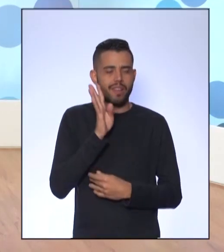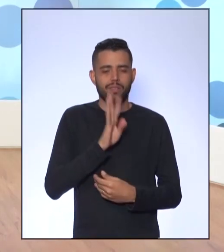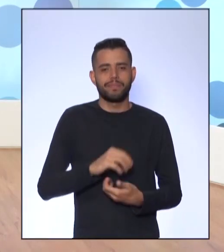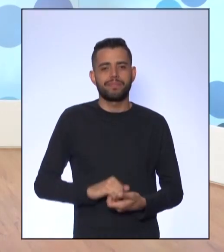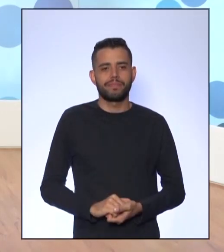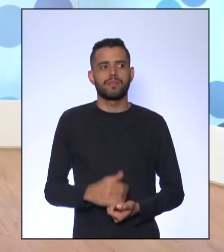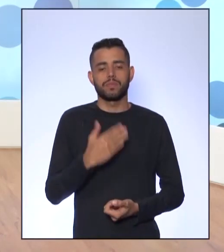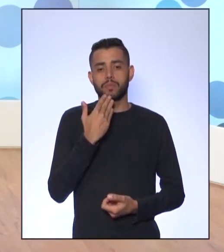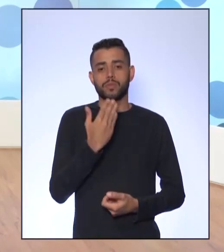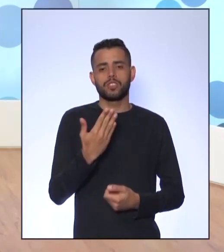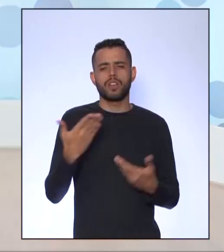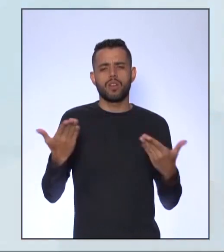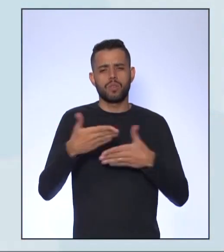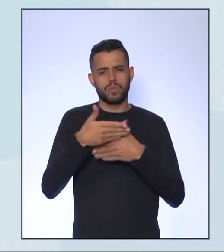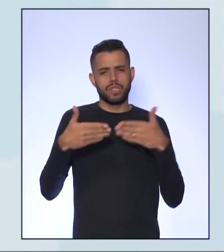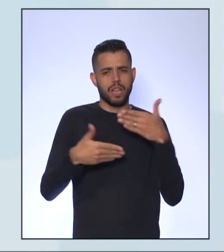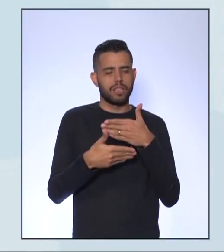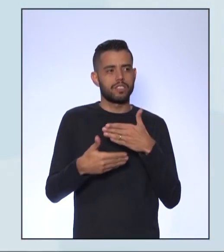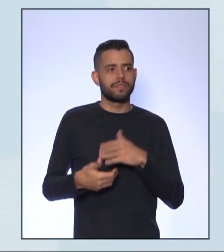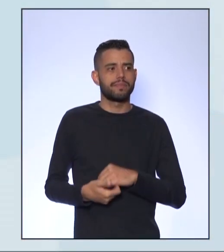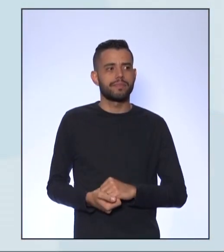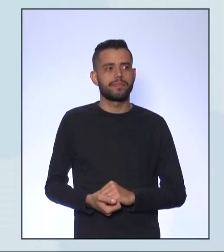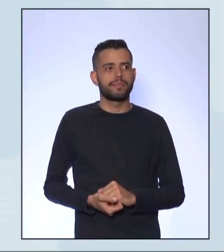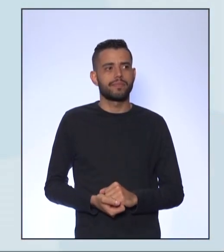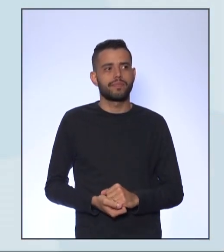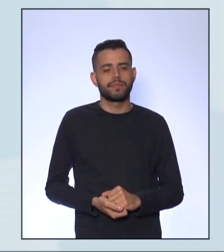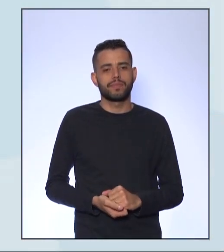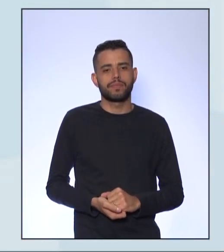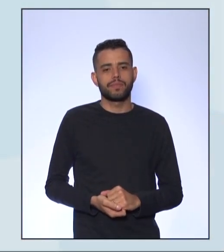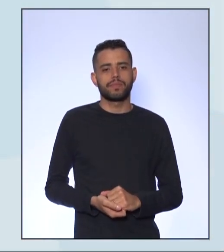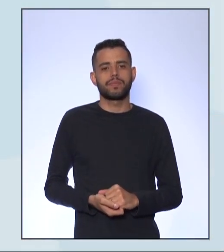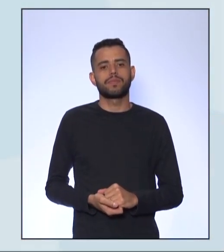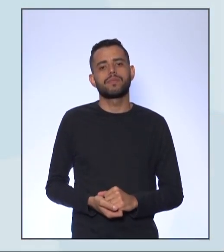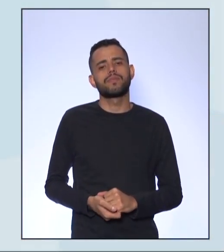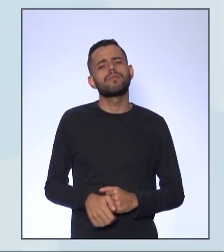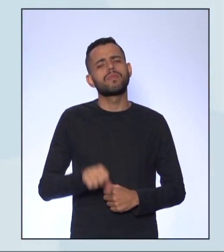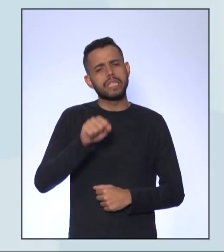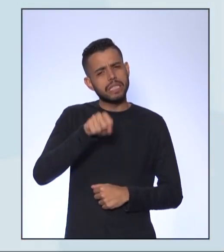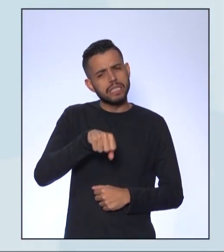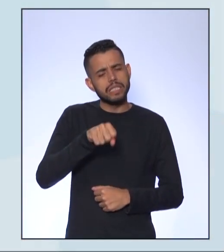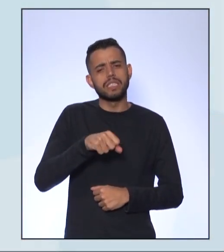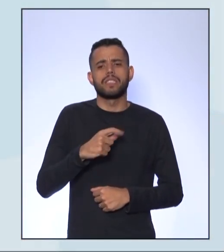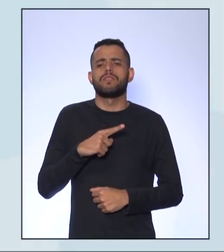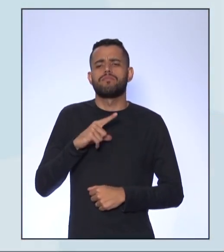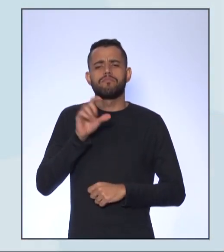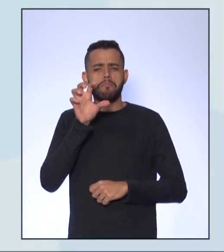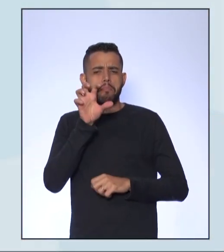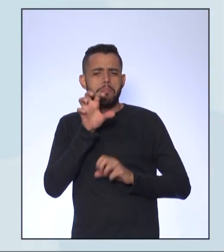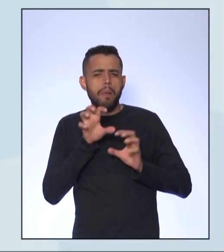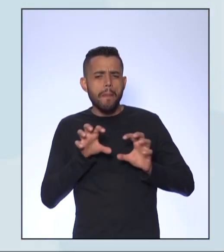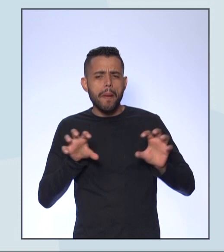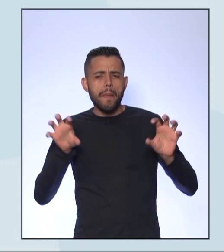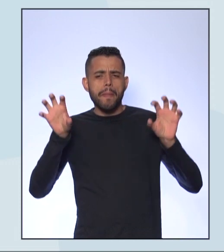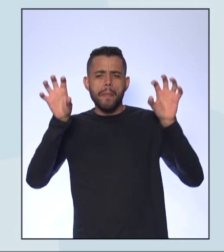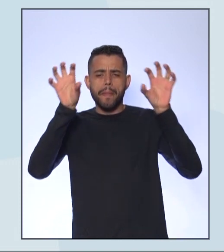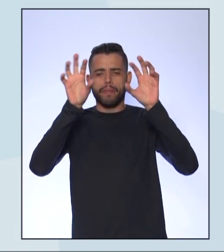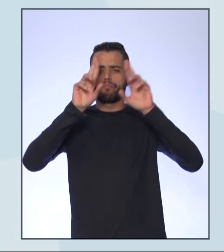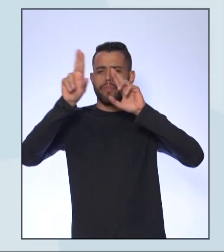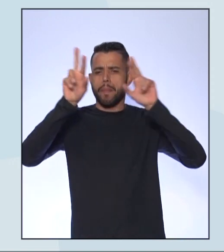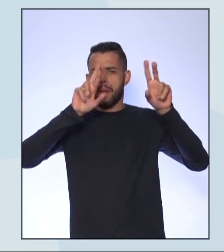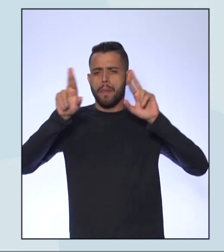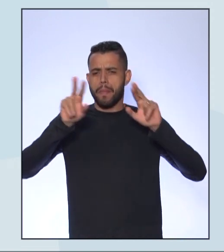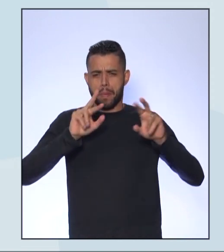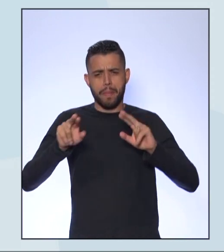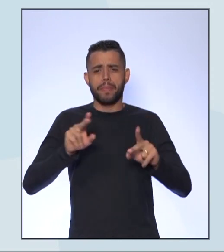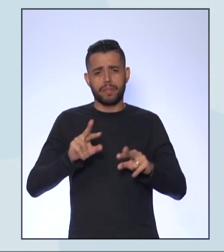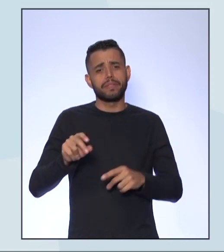pedir para colocar na tela o slide seguinte. É claro que as variações das diferentes regiões do nosso país, elas variam,